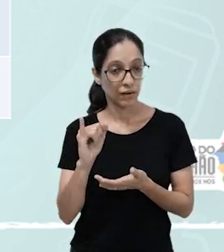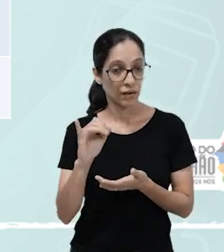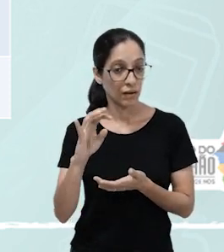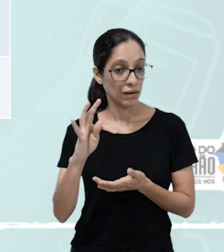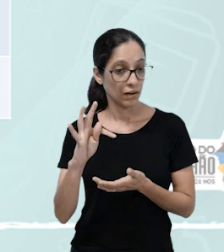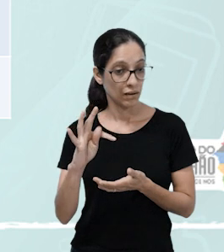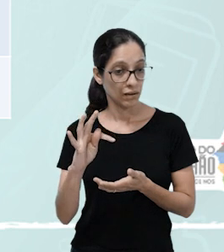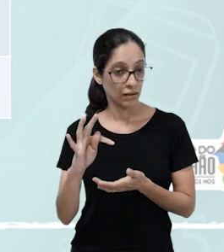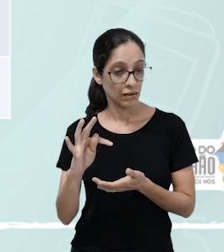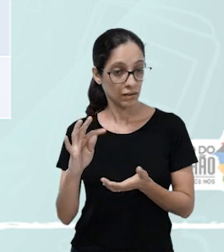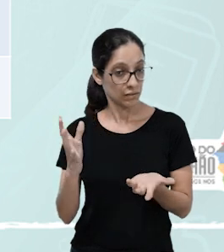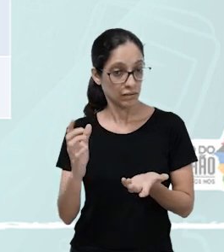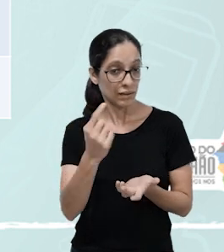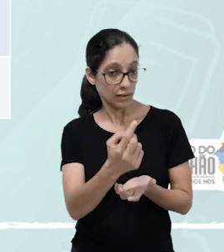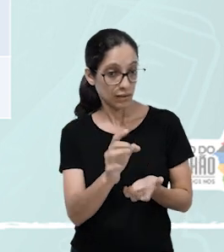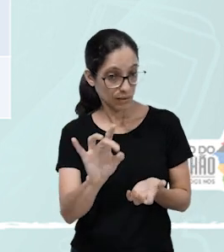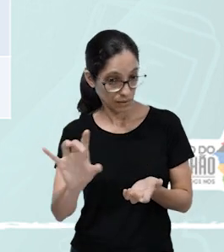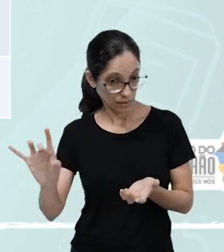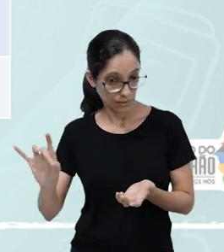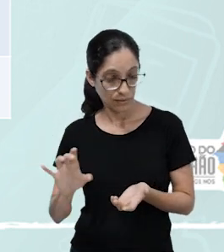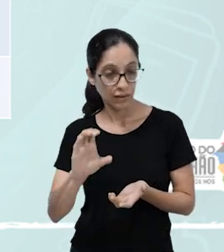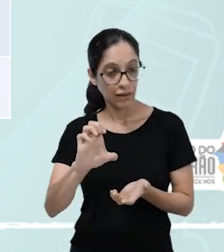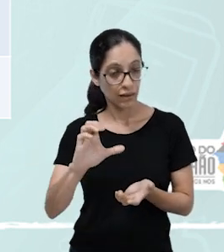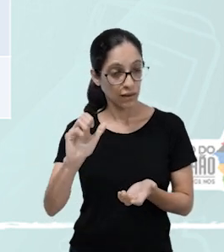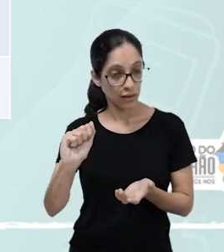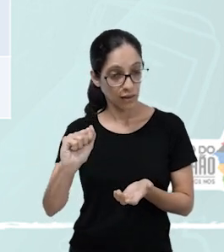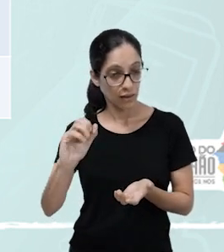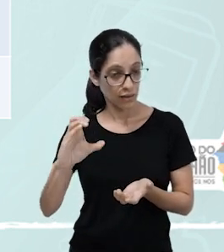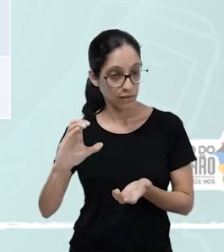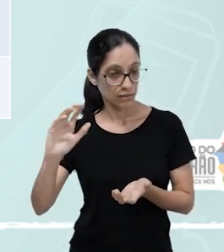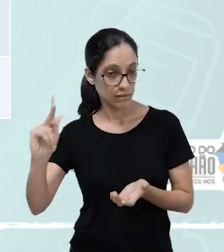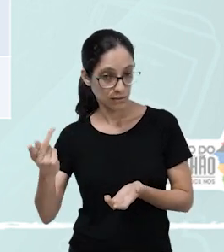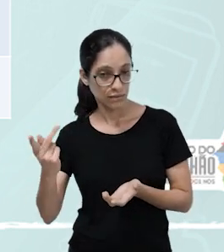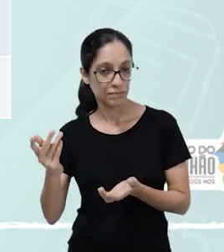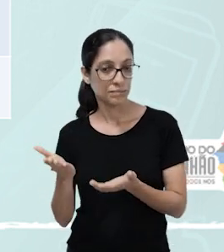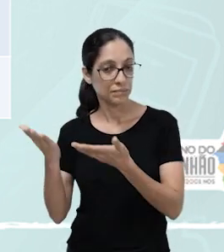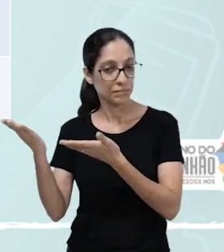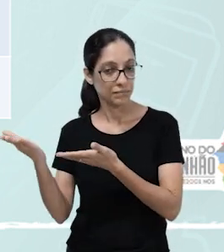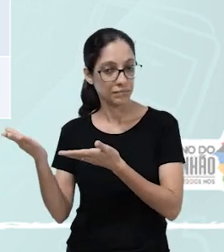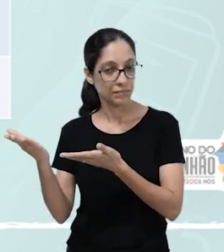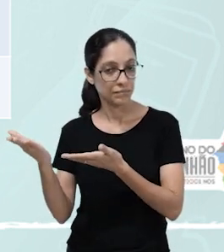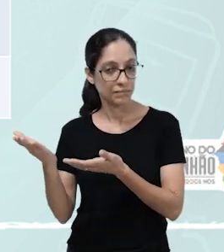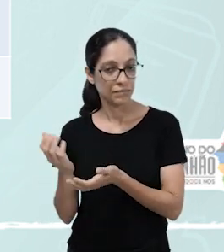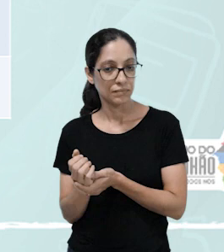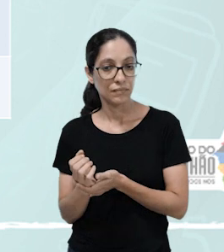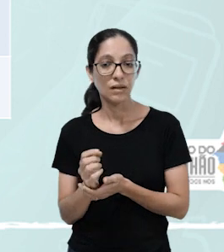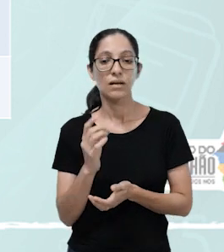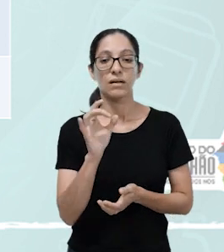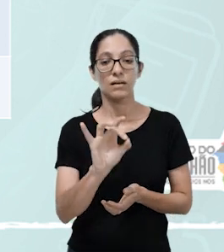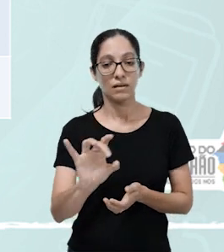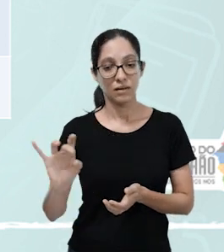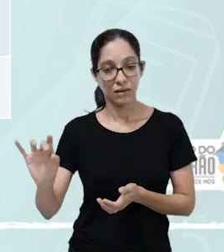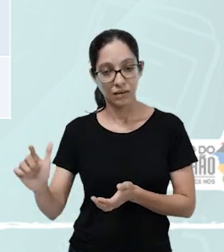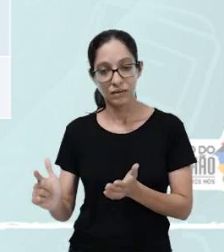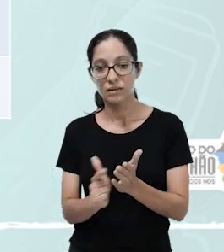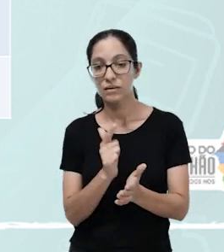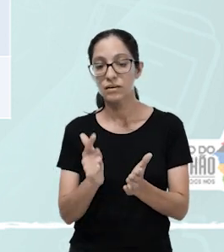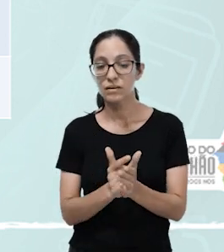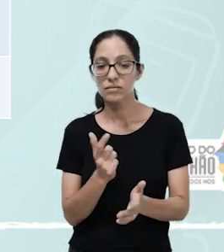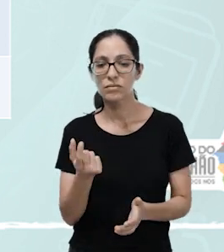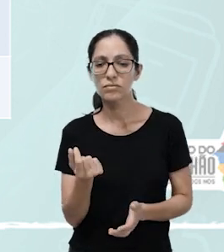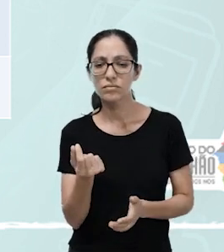para indicar cada. Each book costs $5. Cada livro